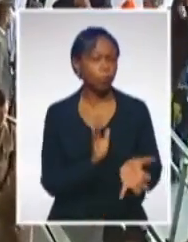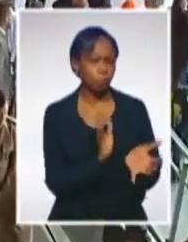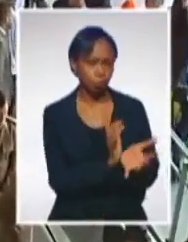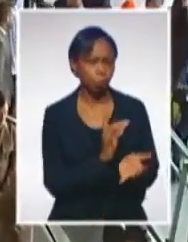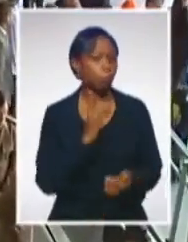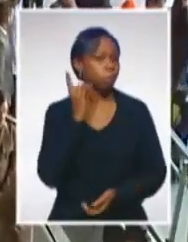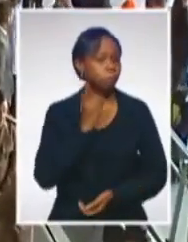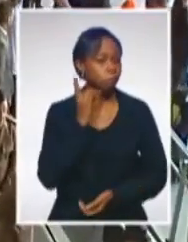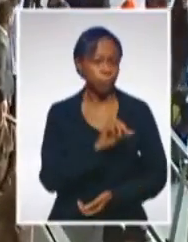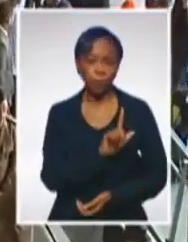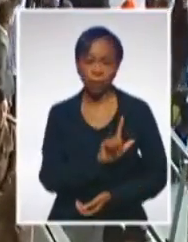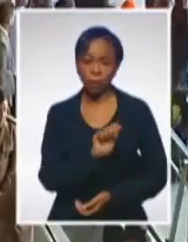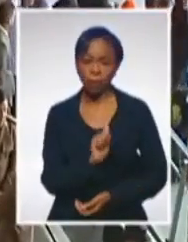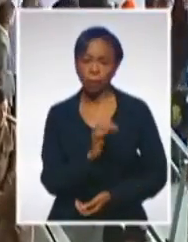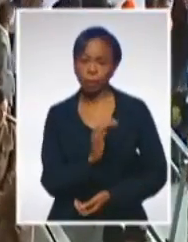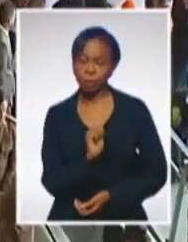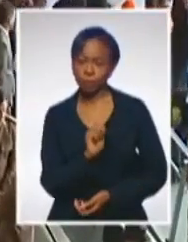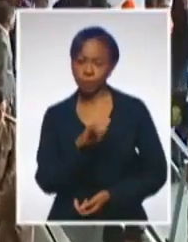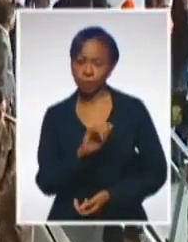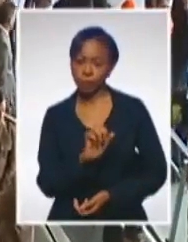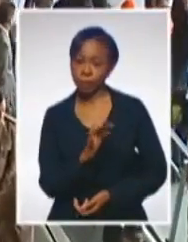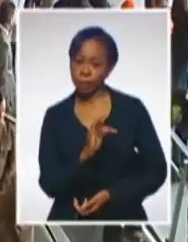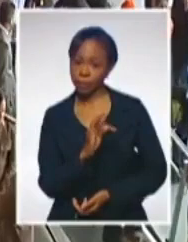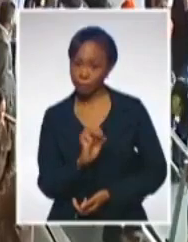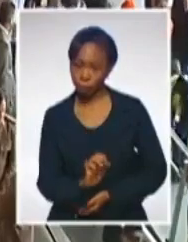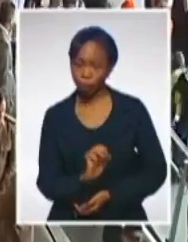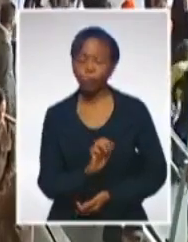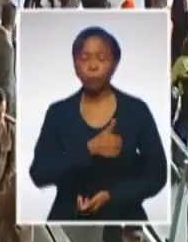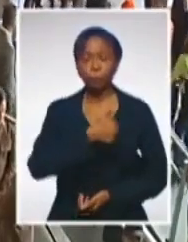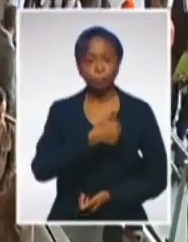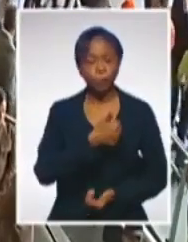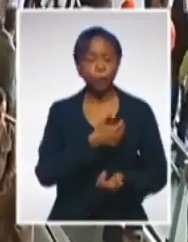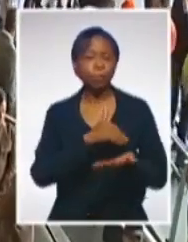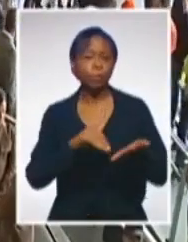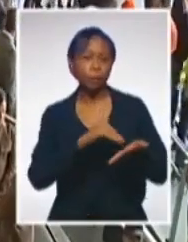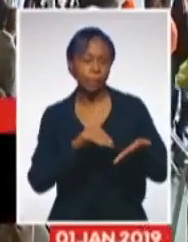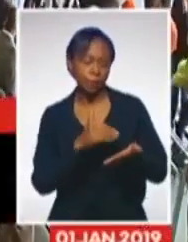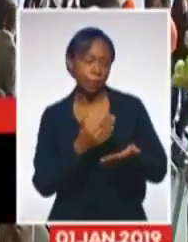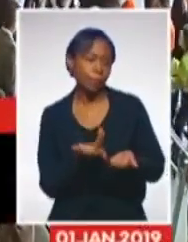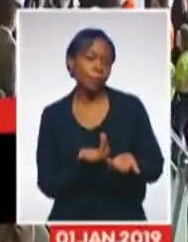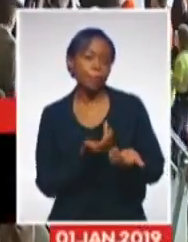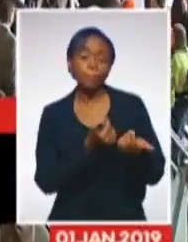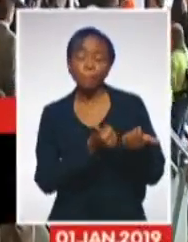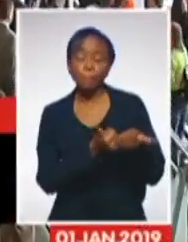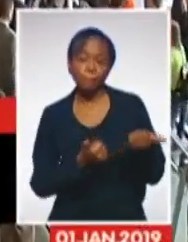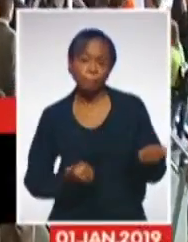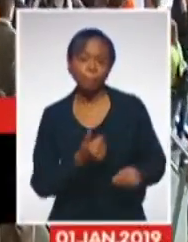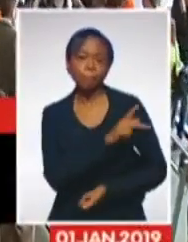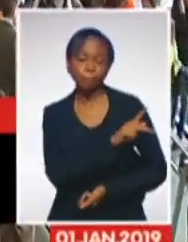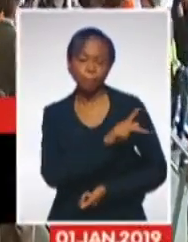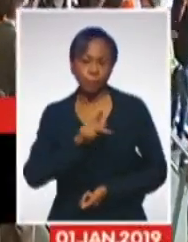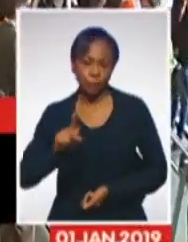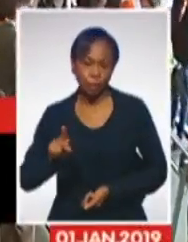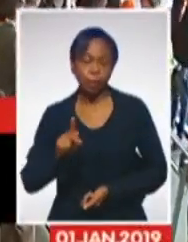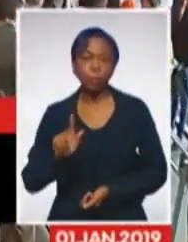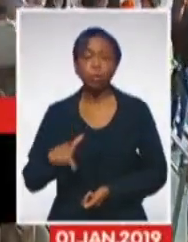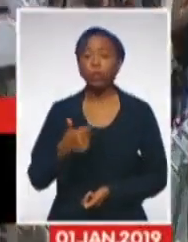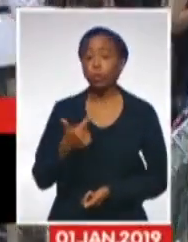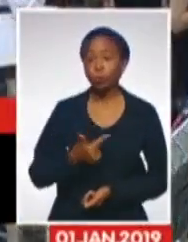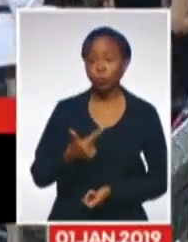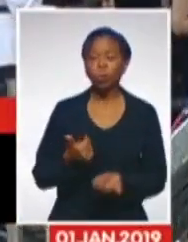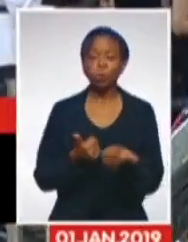deputado Lafayette de Andrada, primeiro vice-presidente da Assembleia, deputado Dalmo Ribeiro, segundo vice-presidente, deputado Inácio